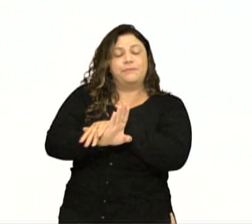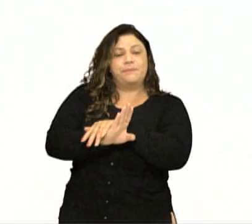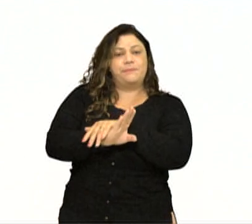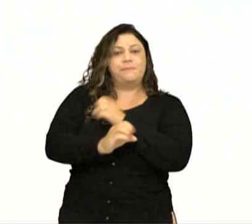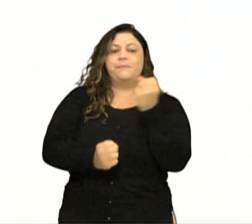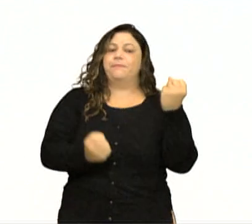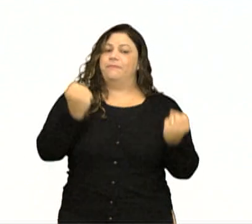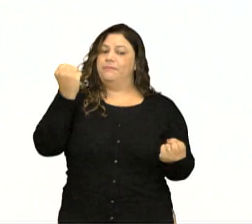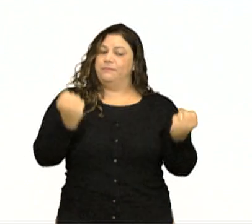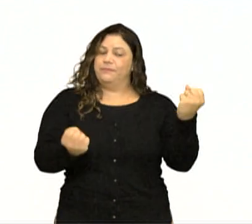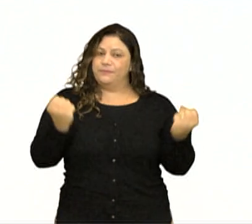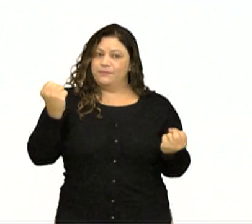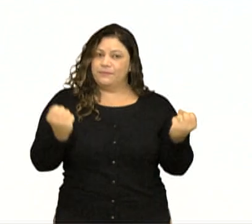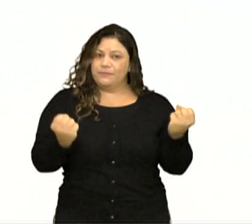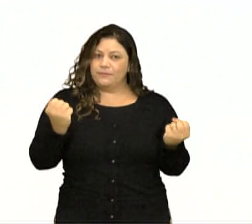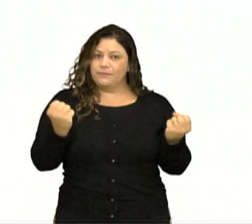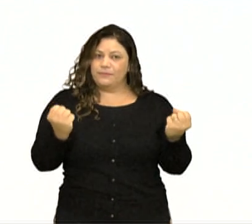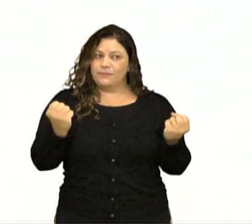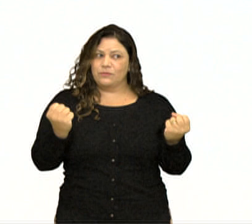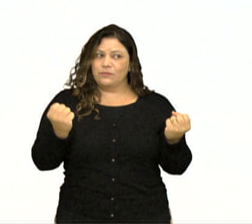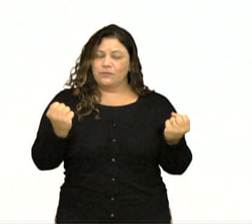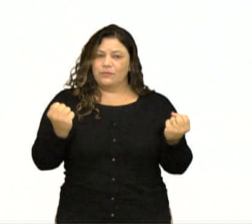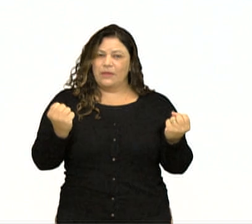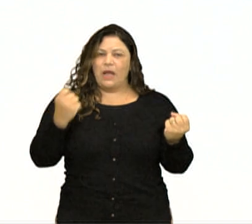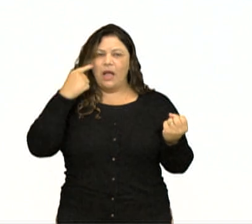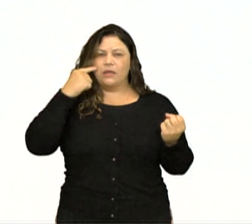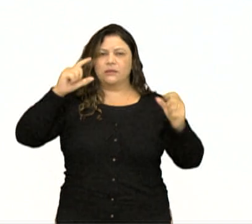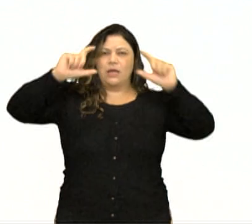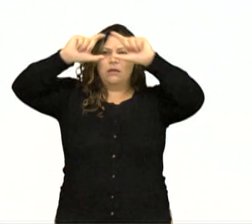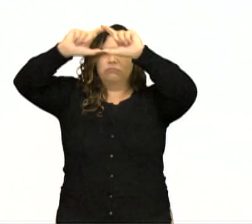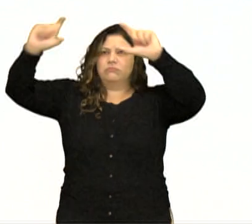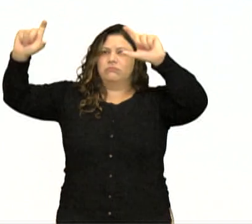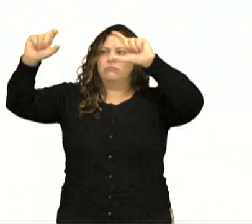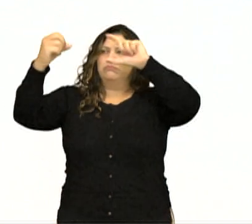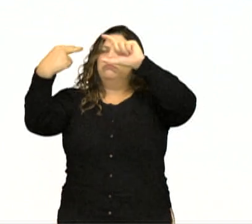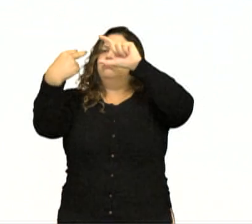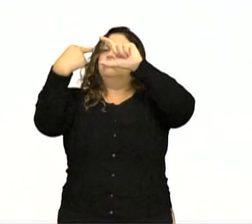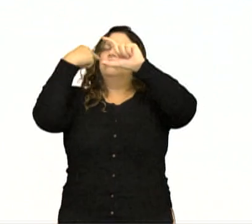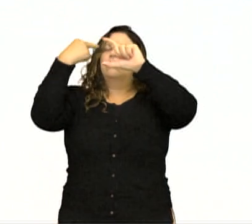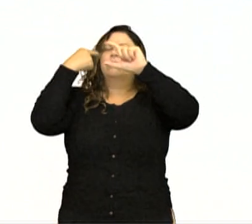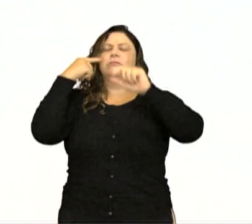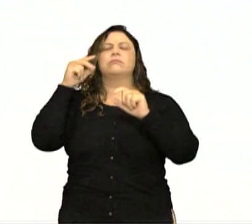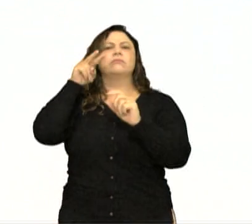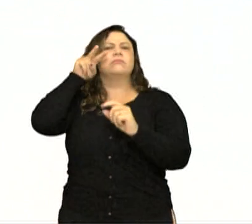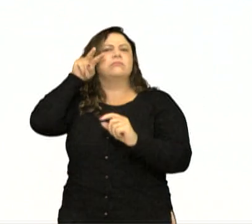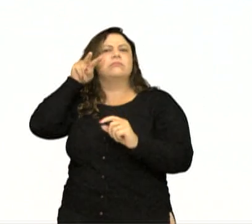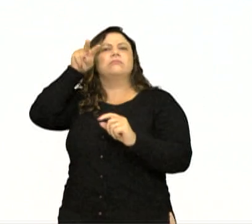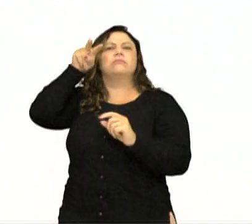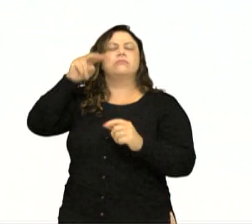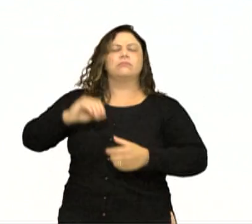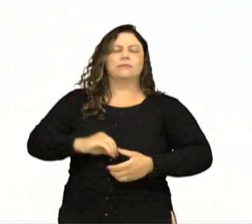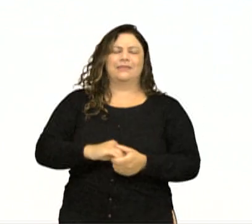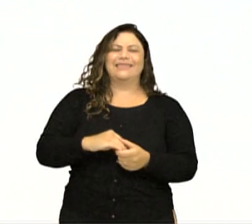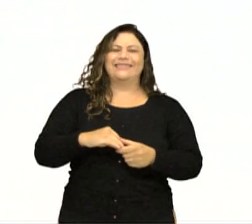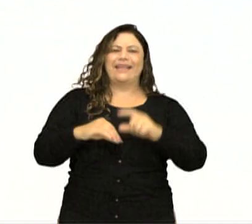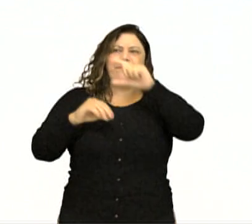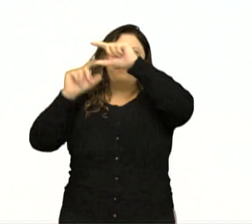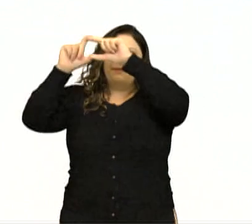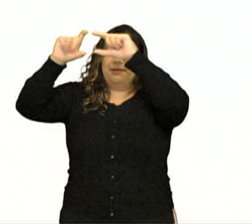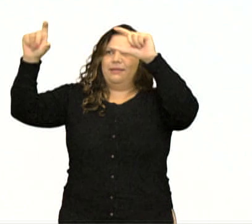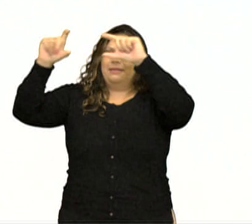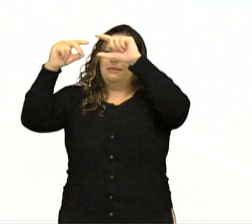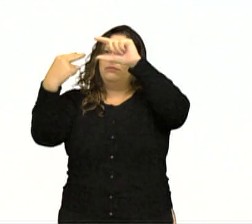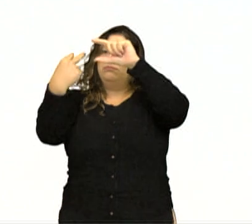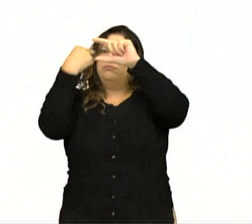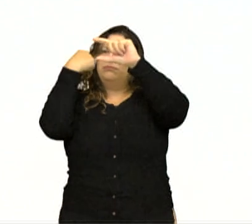e você olha você conversa com seu pai está dirigindo e ele olha no espelho do teto,